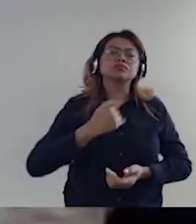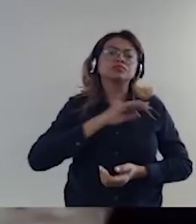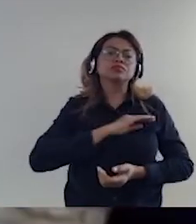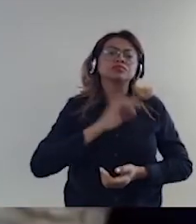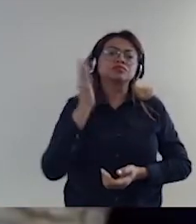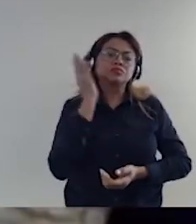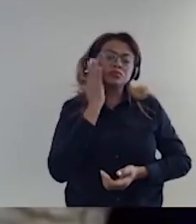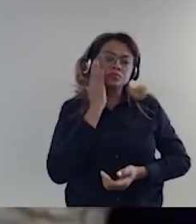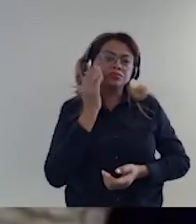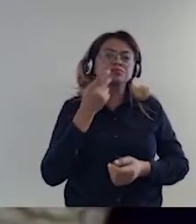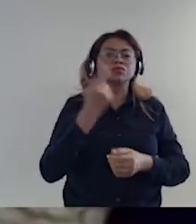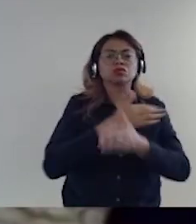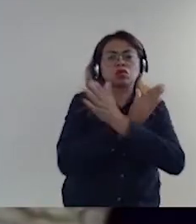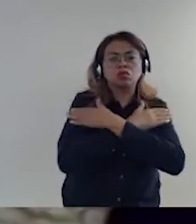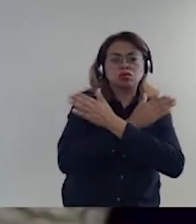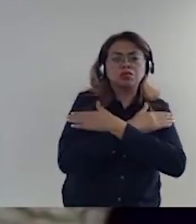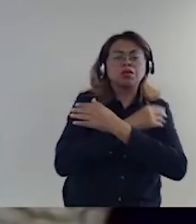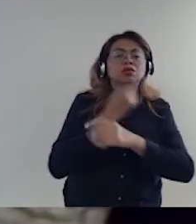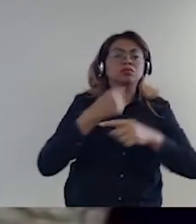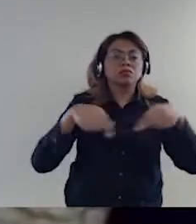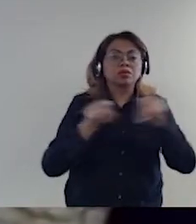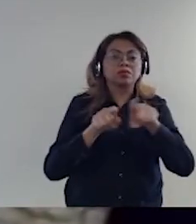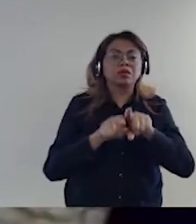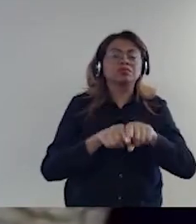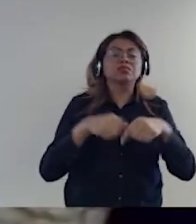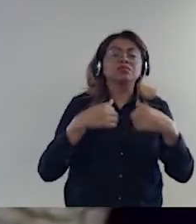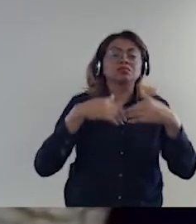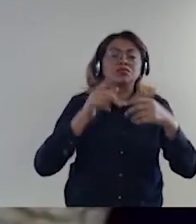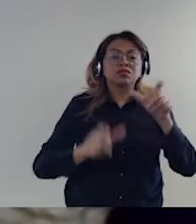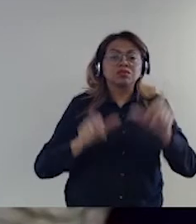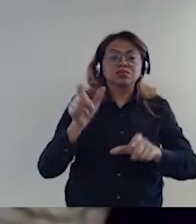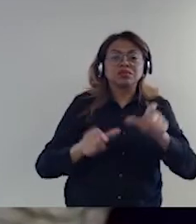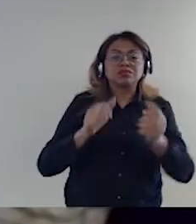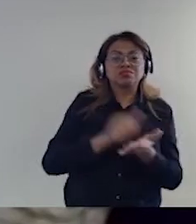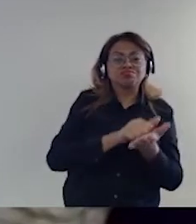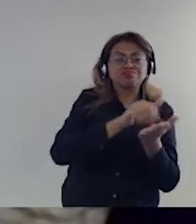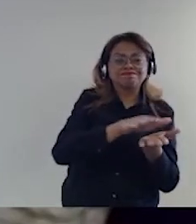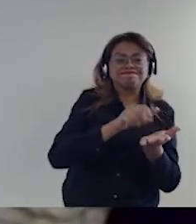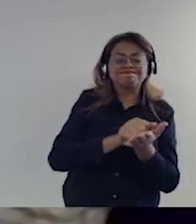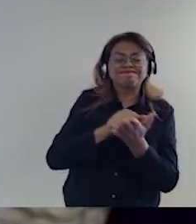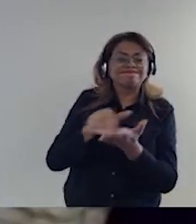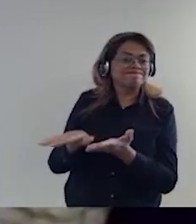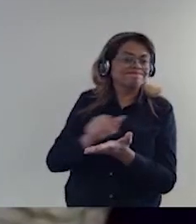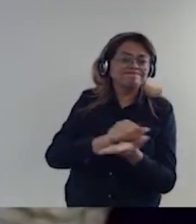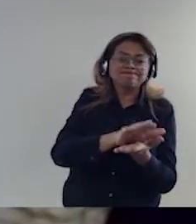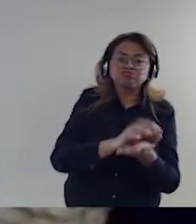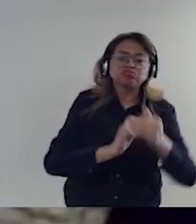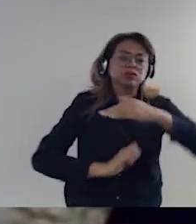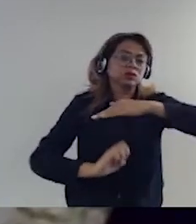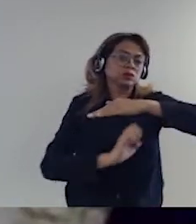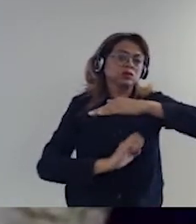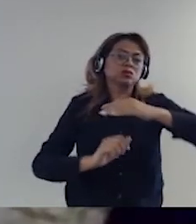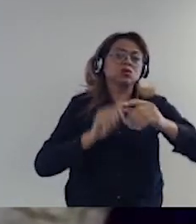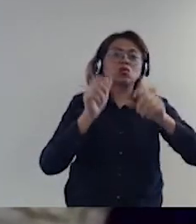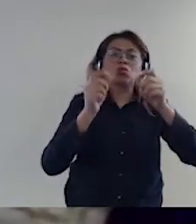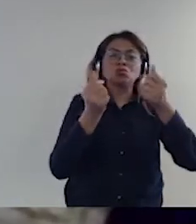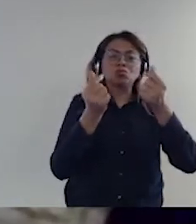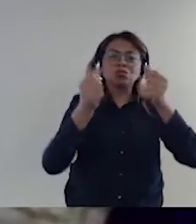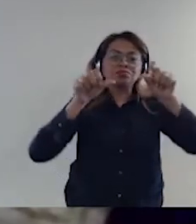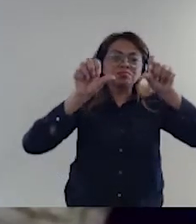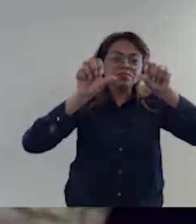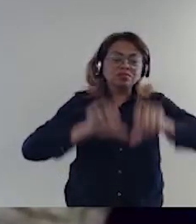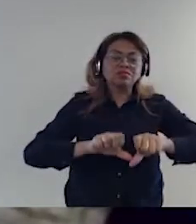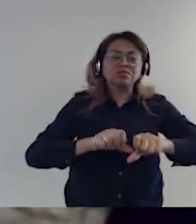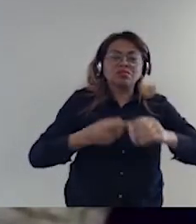que o desemprego e as insolvências em massa provocam crises sociais profundíssimas e crises sociais muito profundas com danos